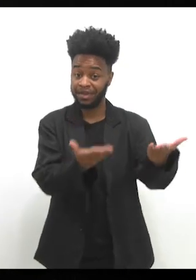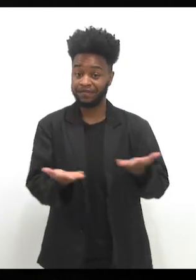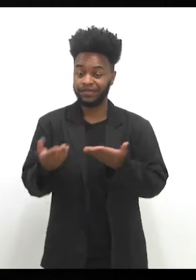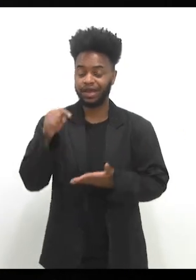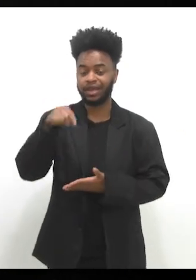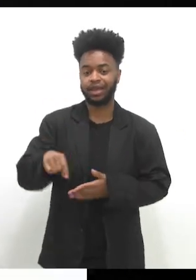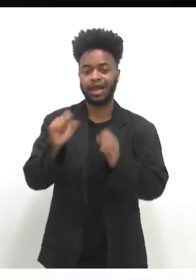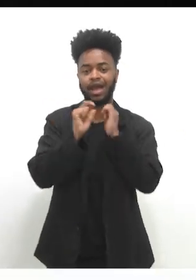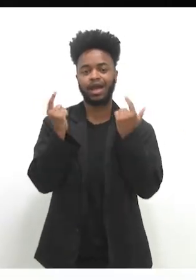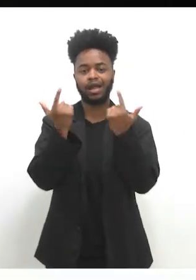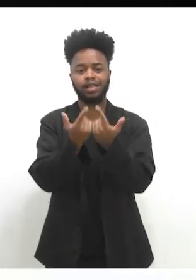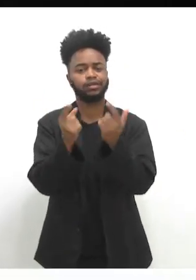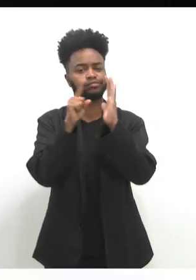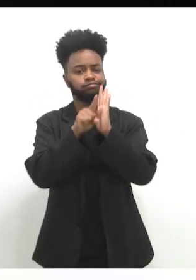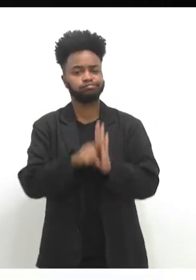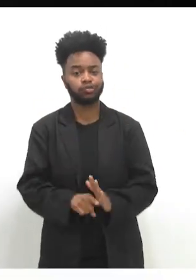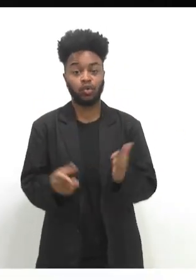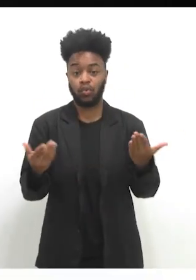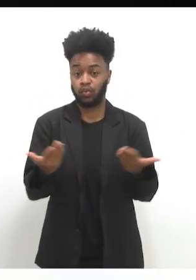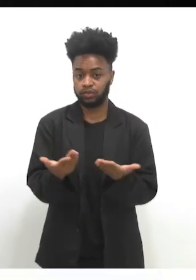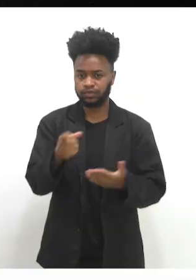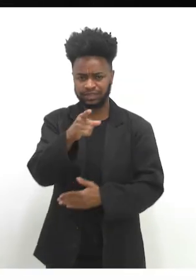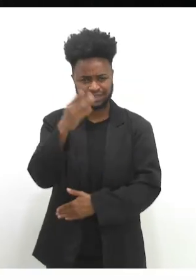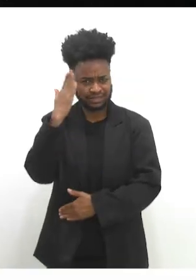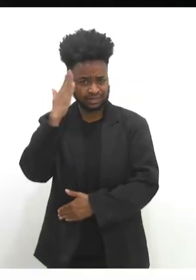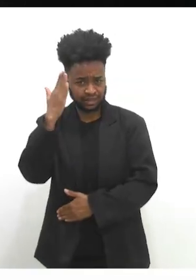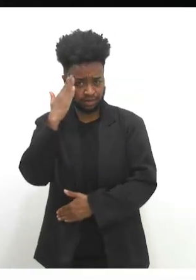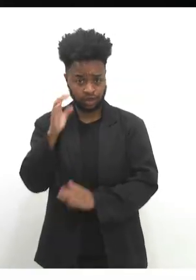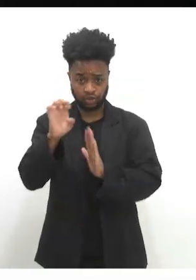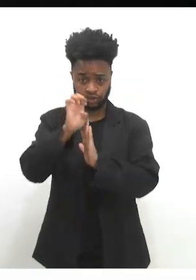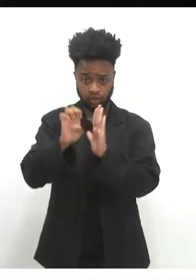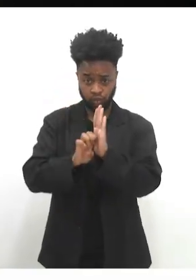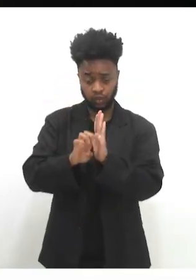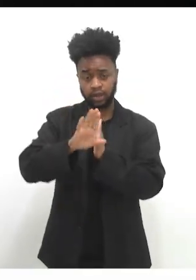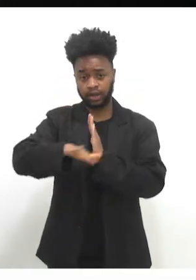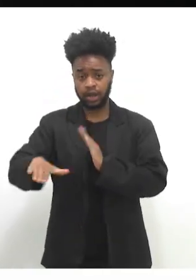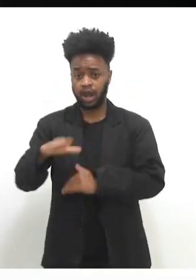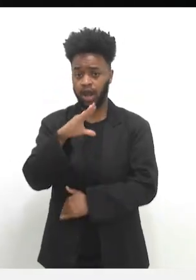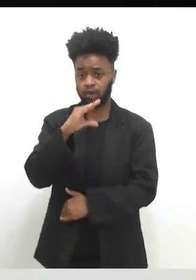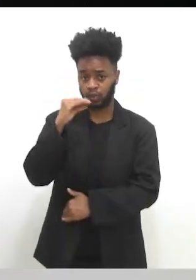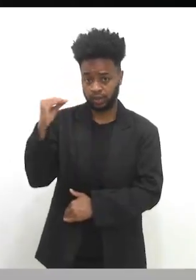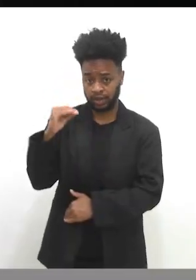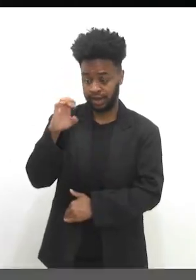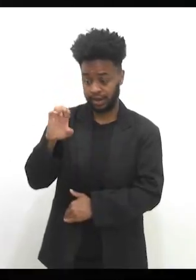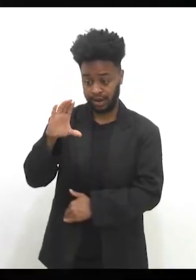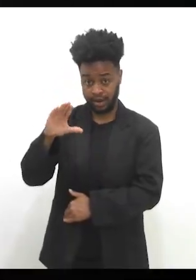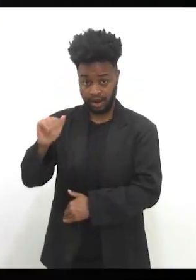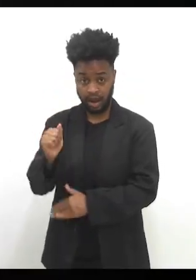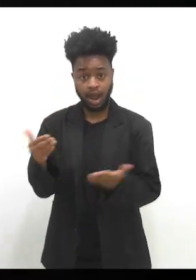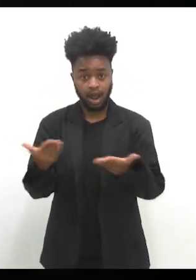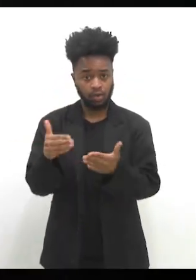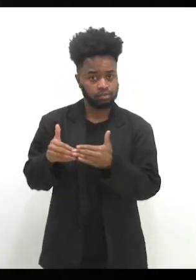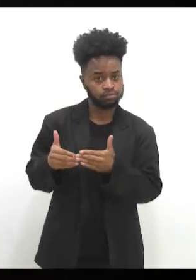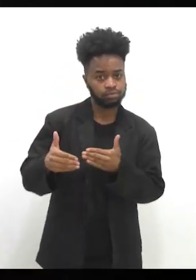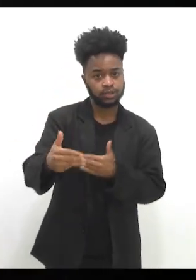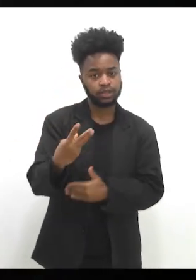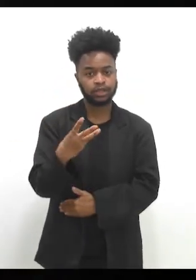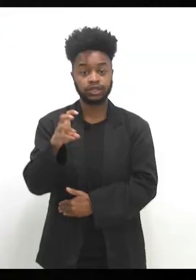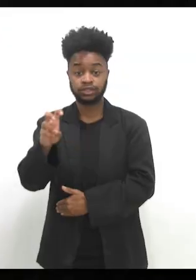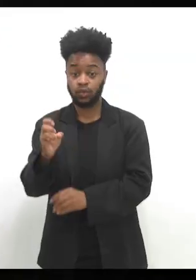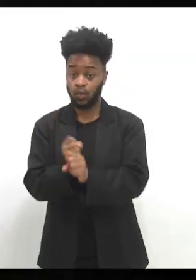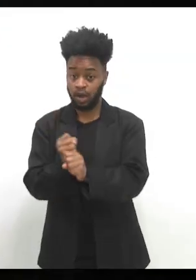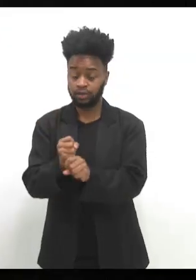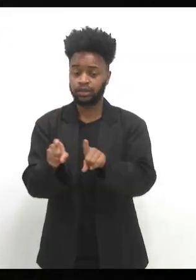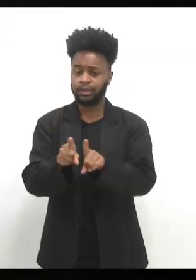Sejam bem-vindos ao Alerj Revista de hoje. Você sabia que o Estatuto da Criança e do Adolescente, o ECA, completa 35